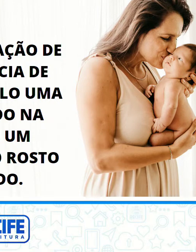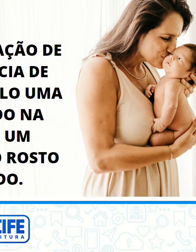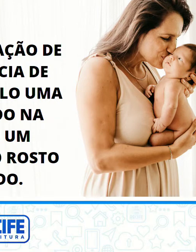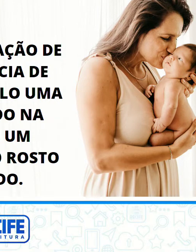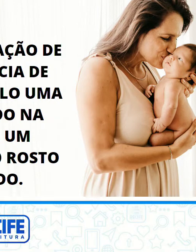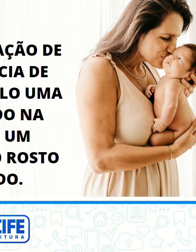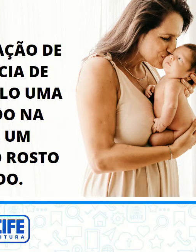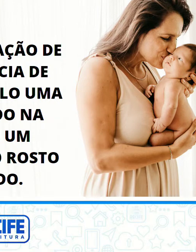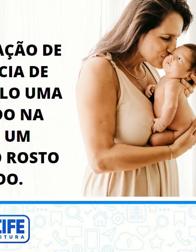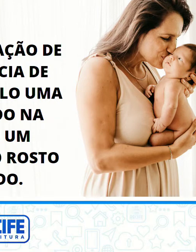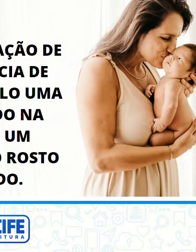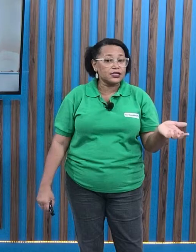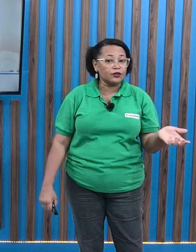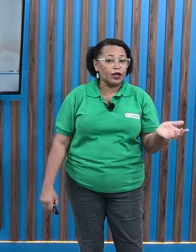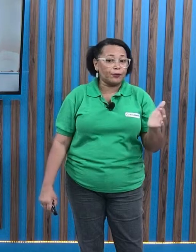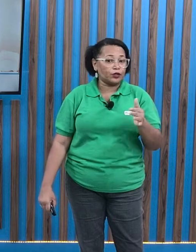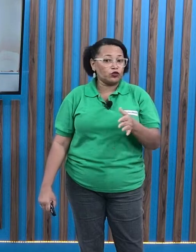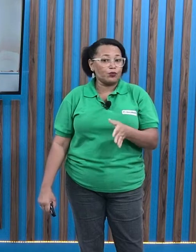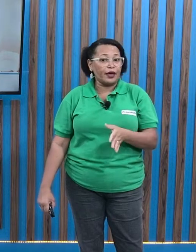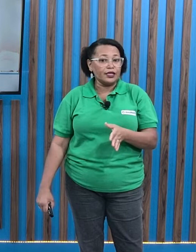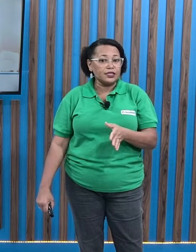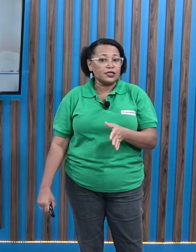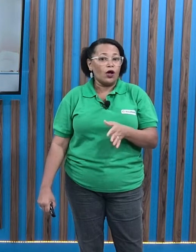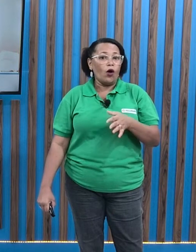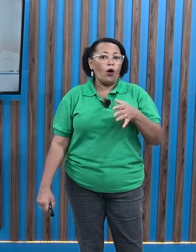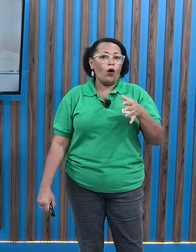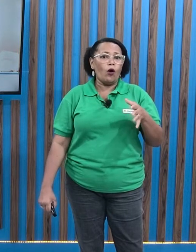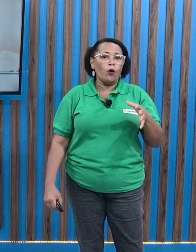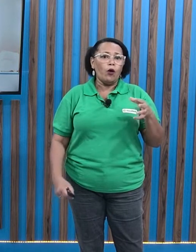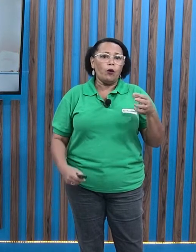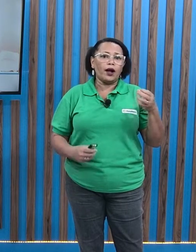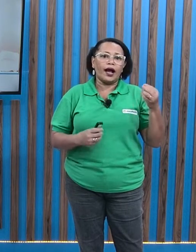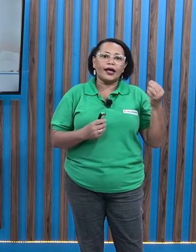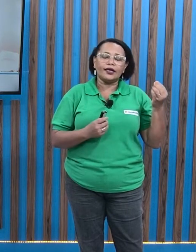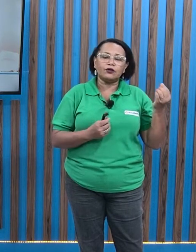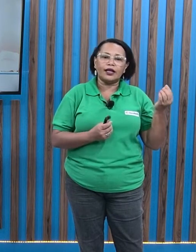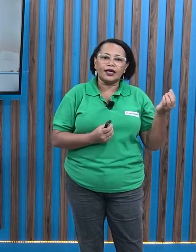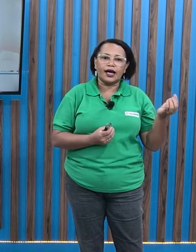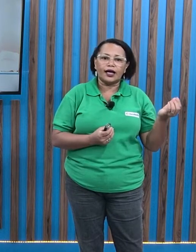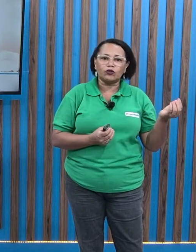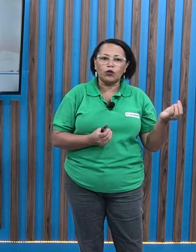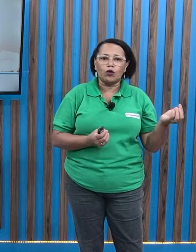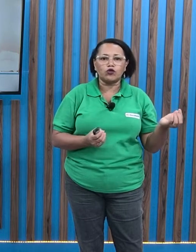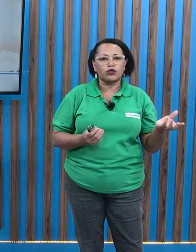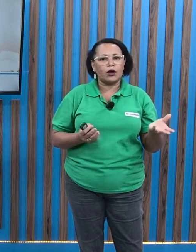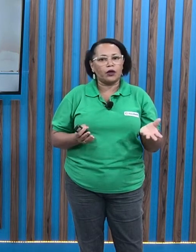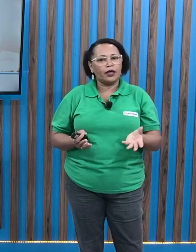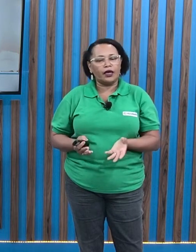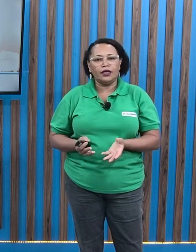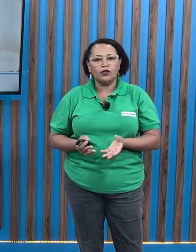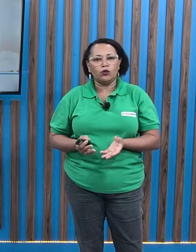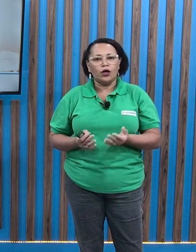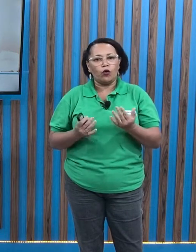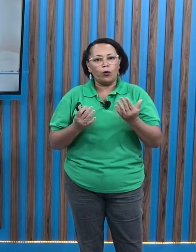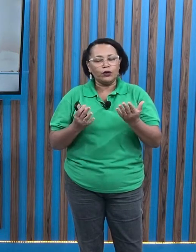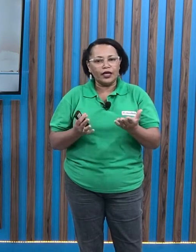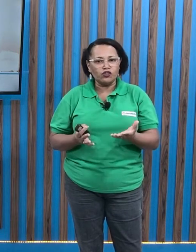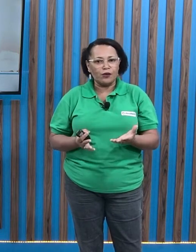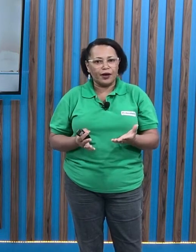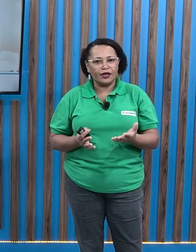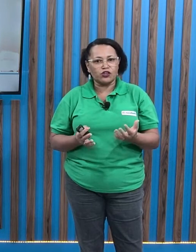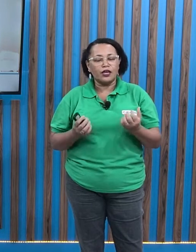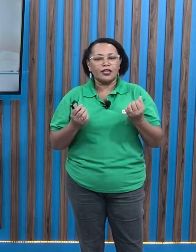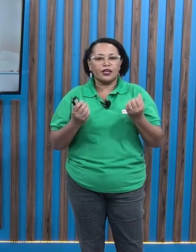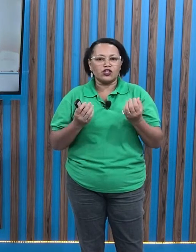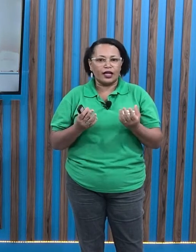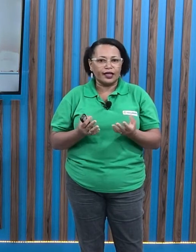Como, por exemplo, uma bailarina dançando na ponta dos pés, ou um carinho delicado no rosto de alguém querido. Como nesta